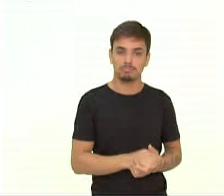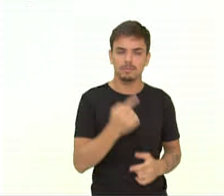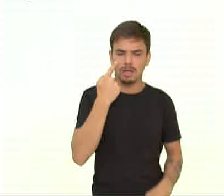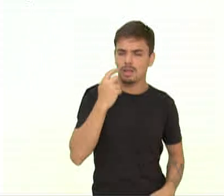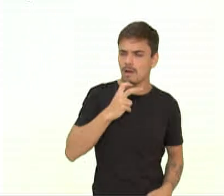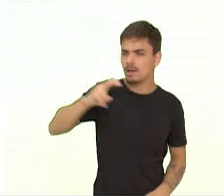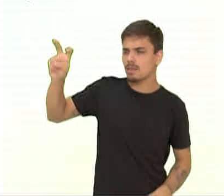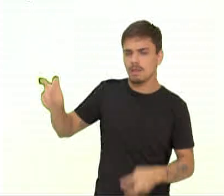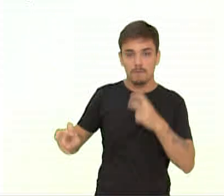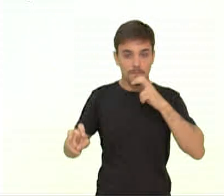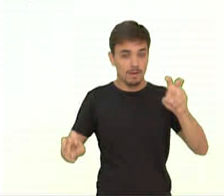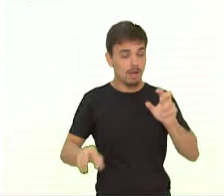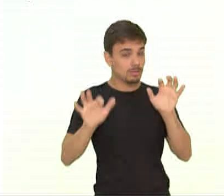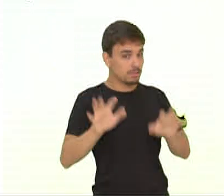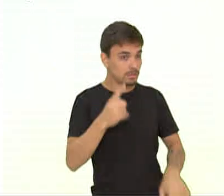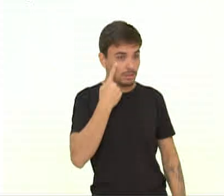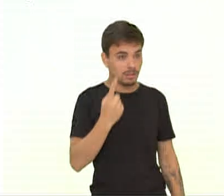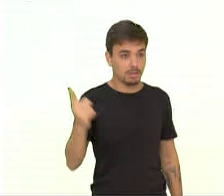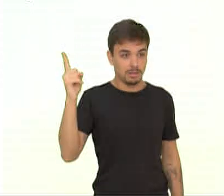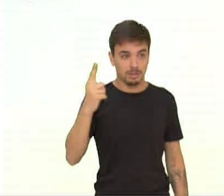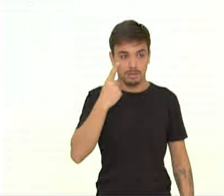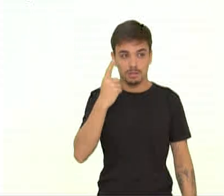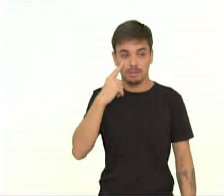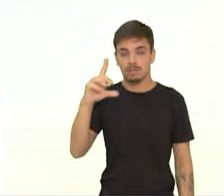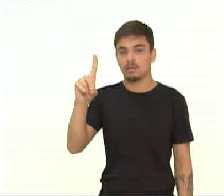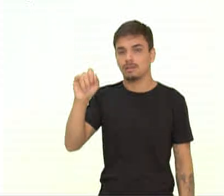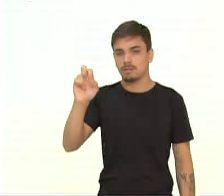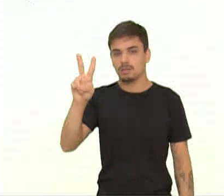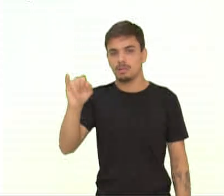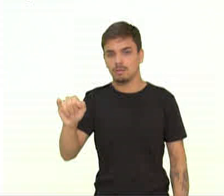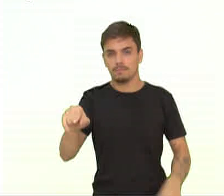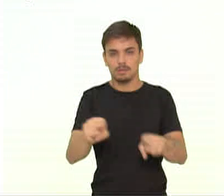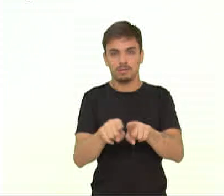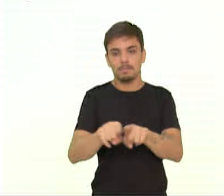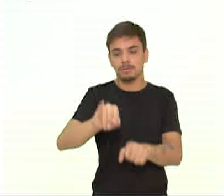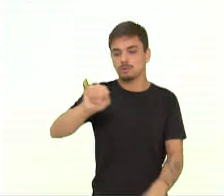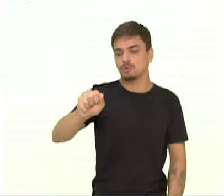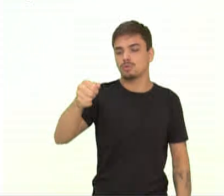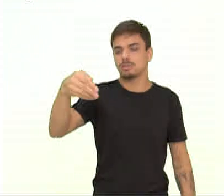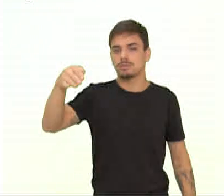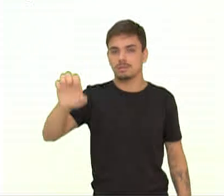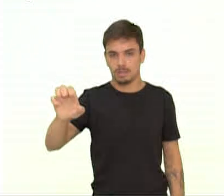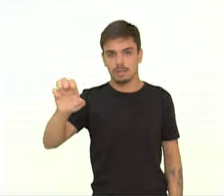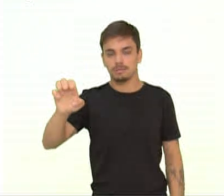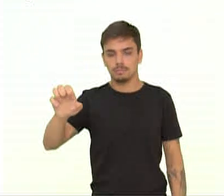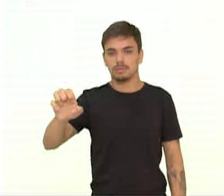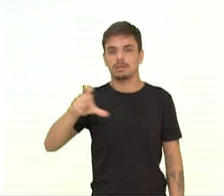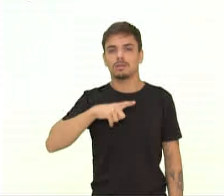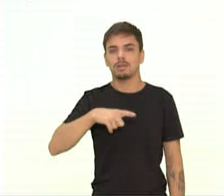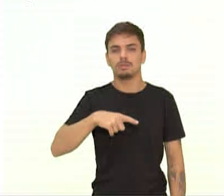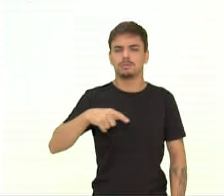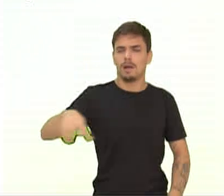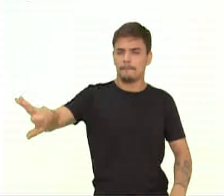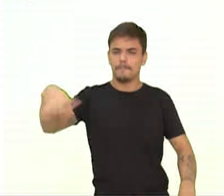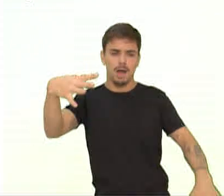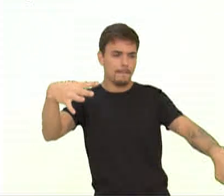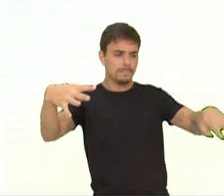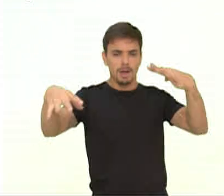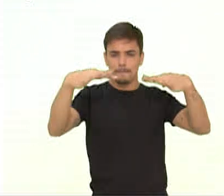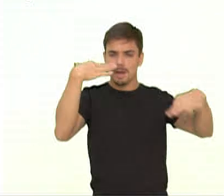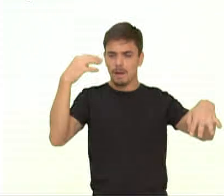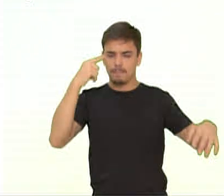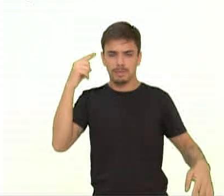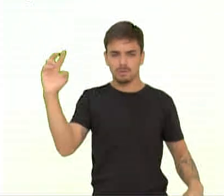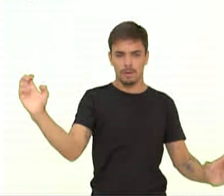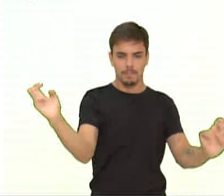Gritando frases como essas, Davi Barbosa e José Ubiratã, o seu Bira, chamam a atenção de quem passa